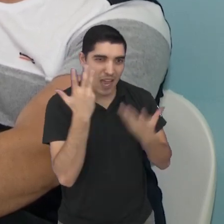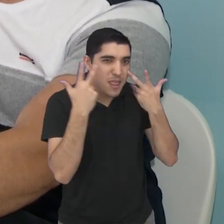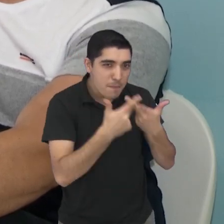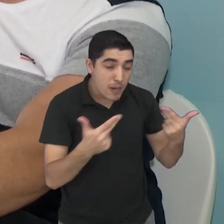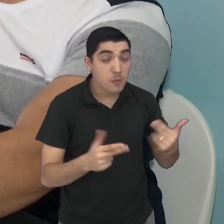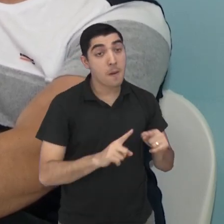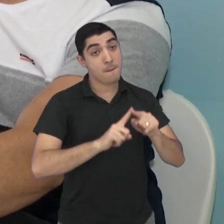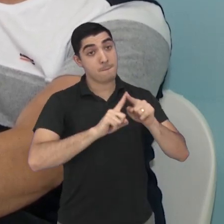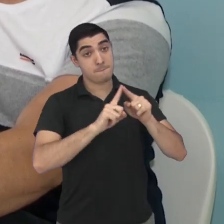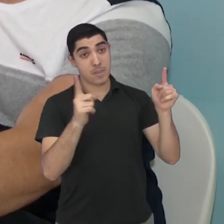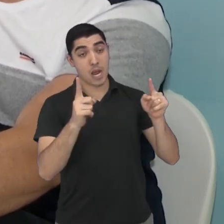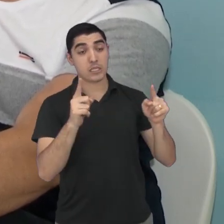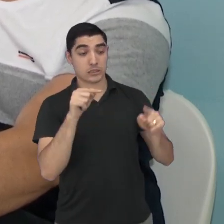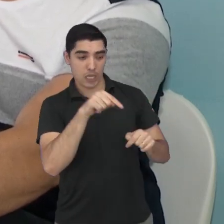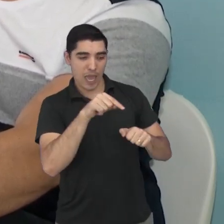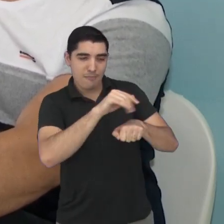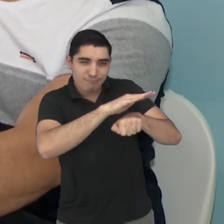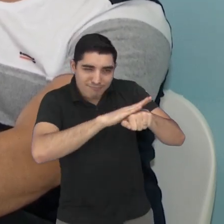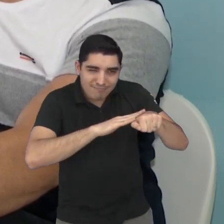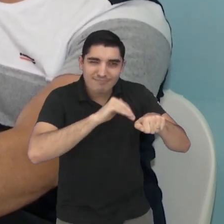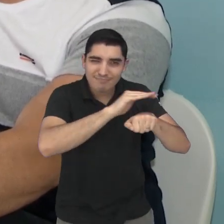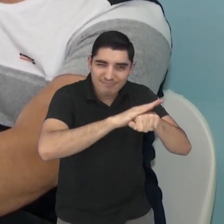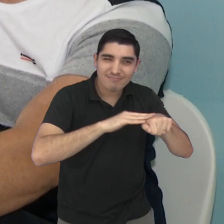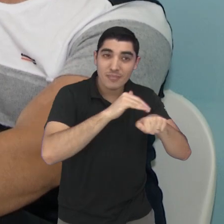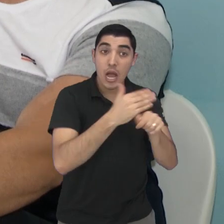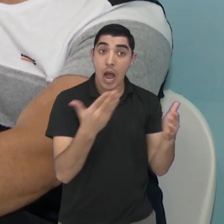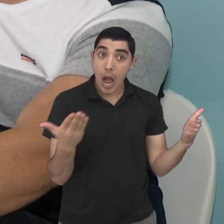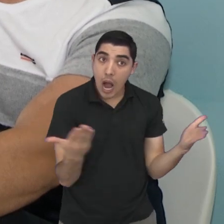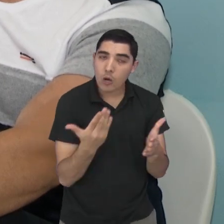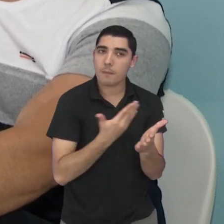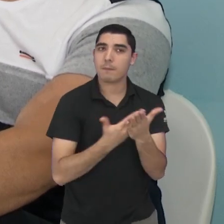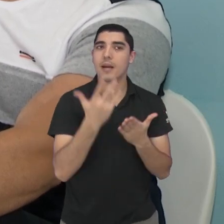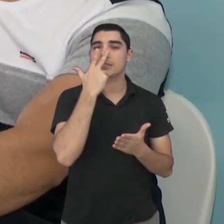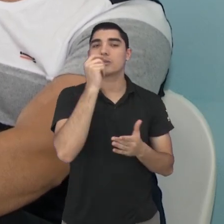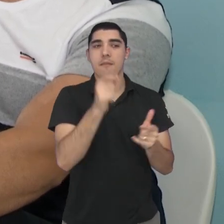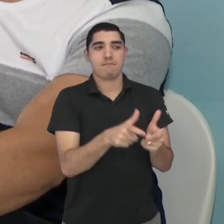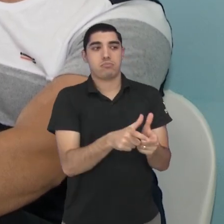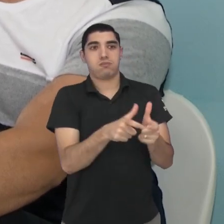íntima tem se estreitado mais ultimamente.